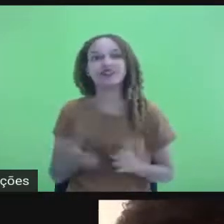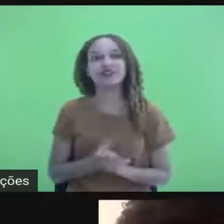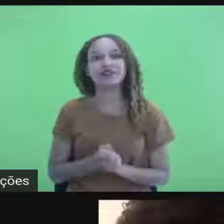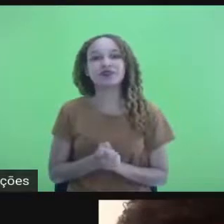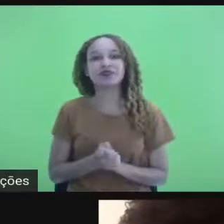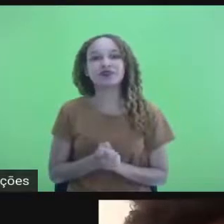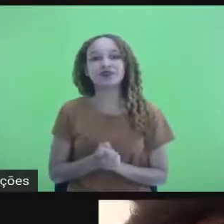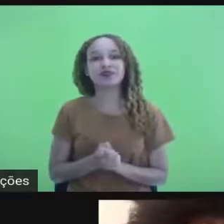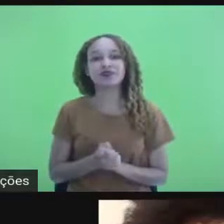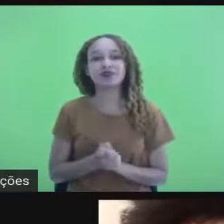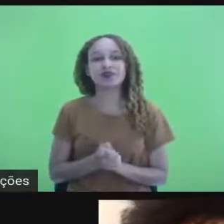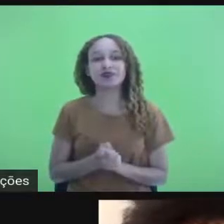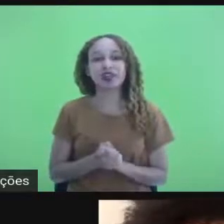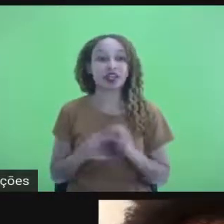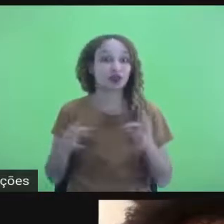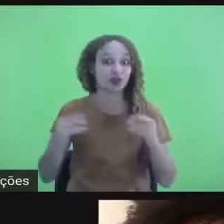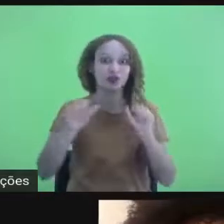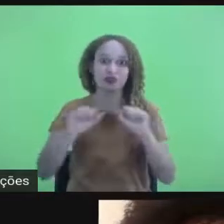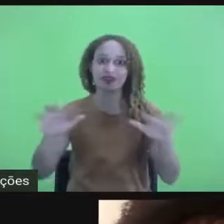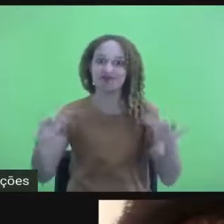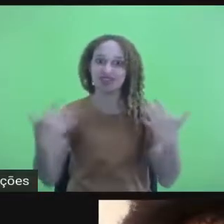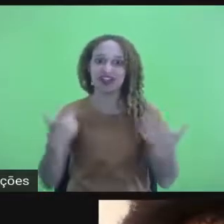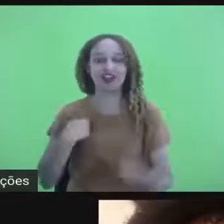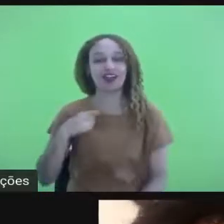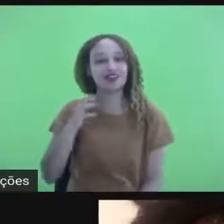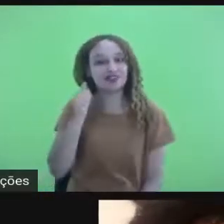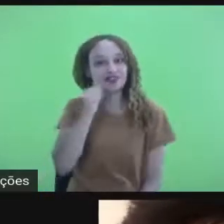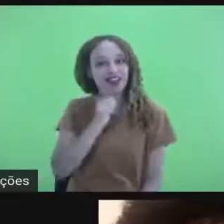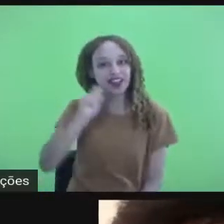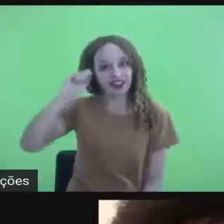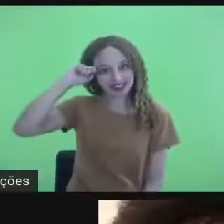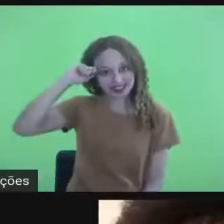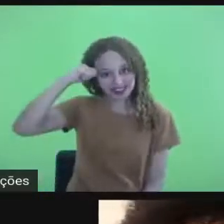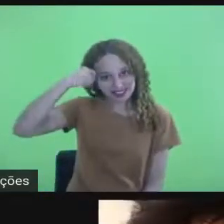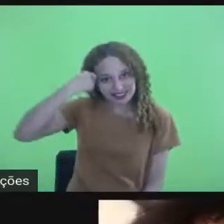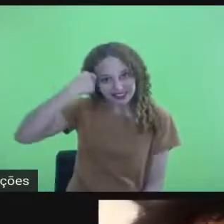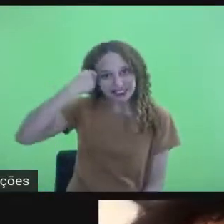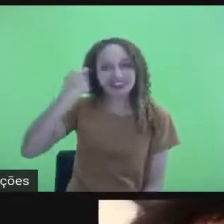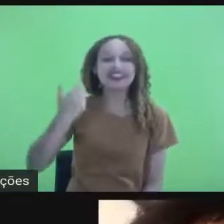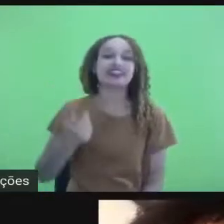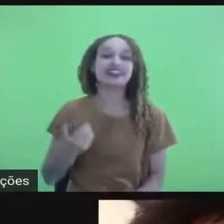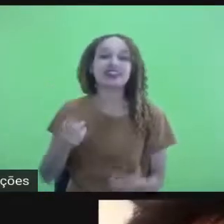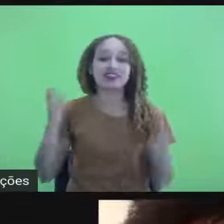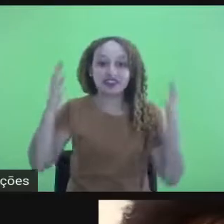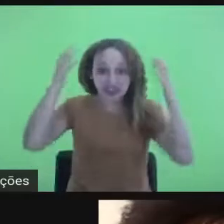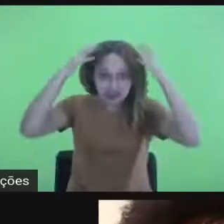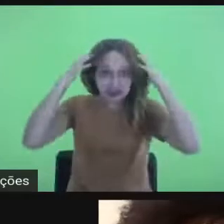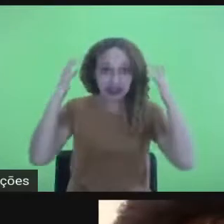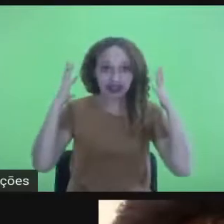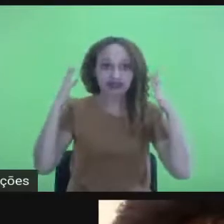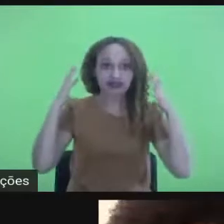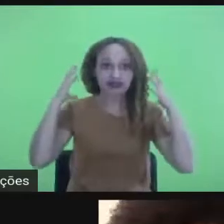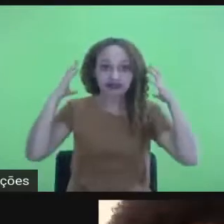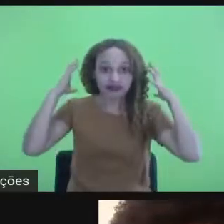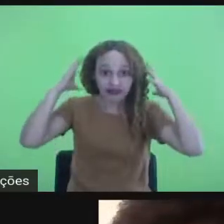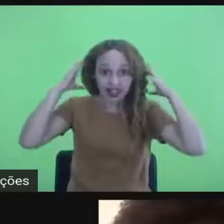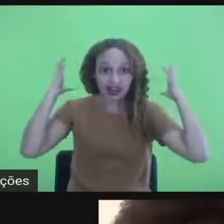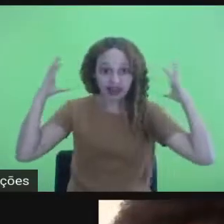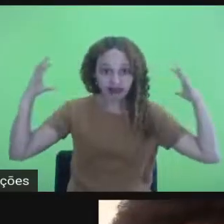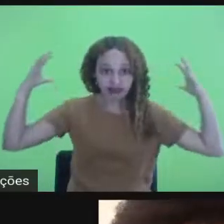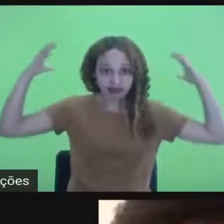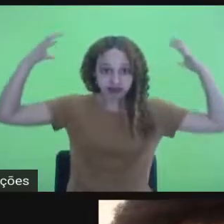democratizar o acompanhamento. Eu sou uma mulher negra, de pele escura, cabelo crespo, estilo black.